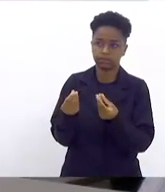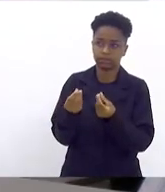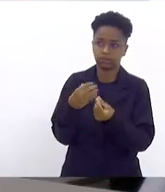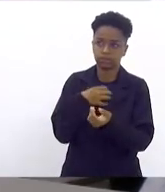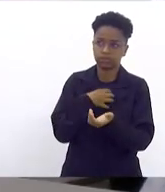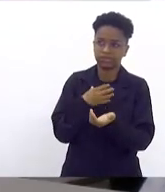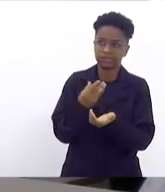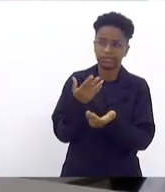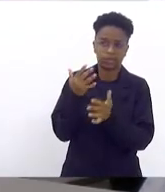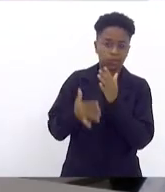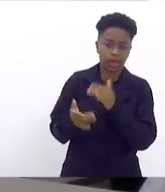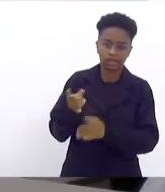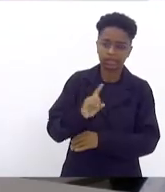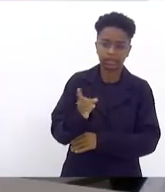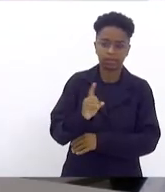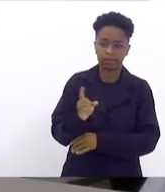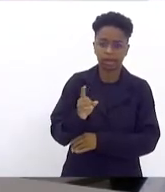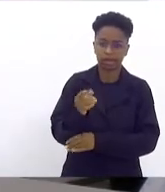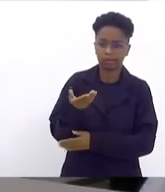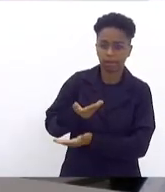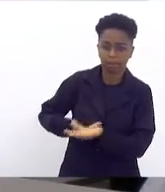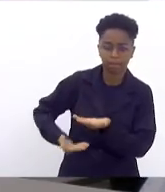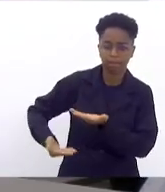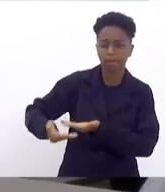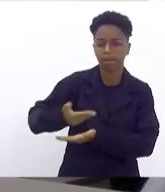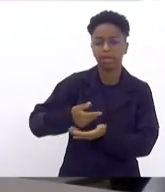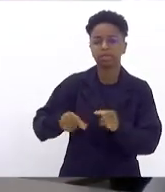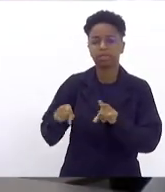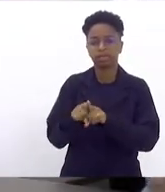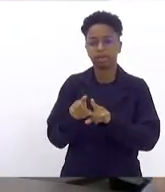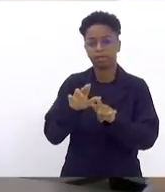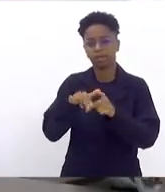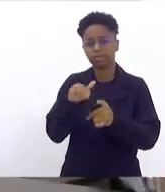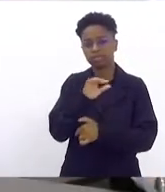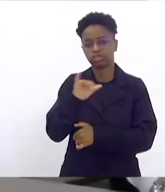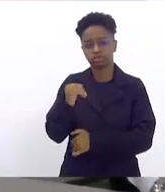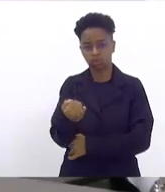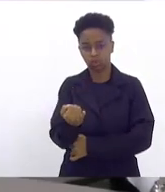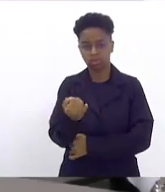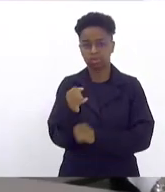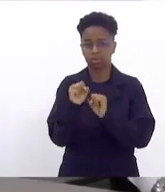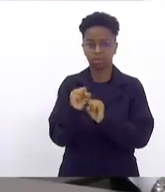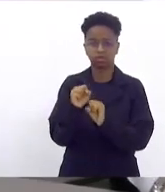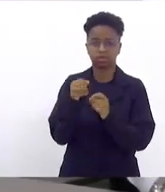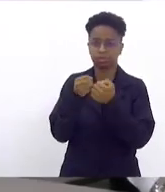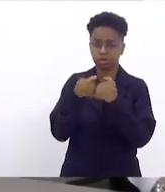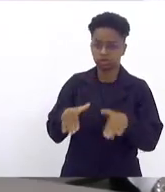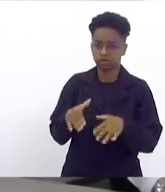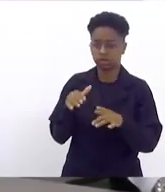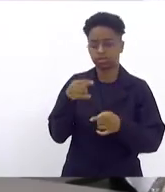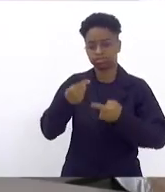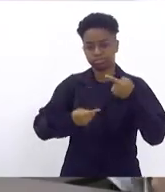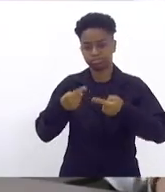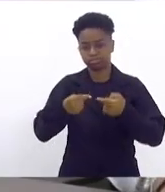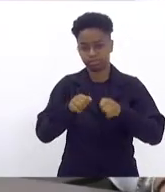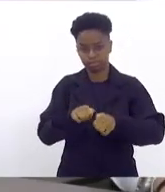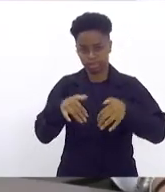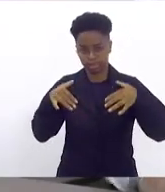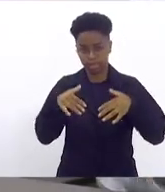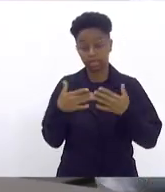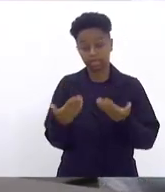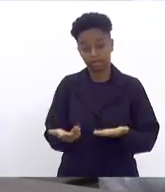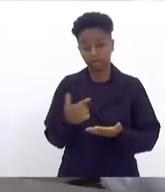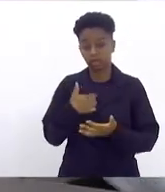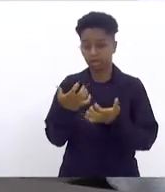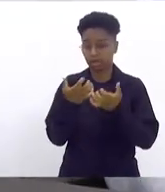ele não atrapalhe a tramitação e nem, a partir da CCJ, possa contaminar a discussão de plenário. Então, eu